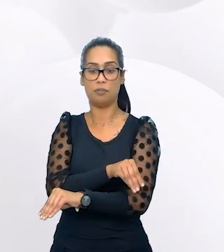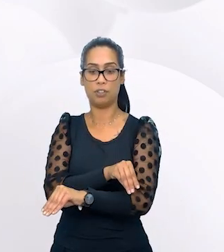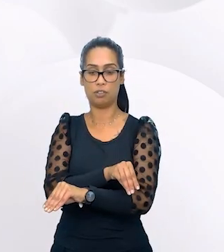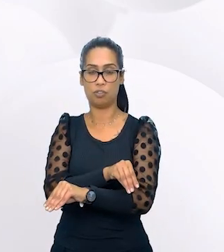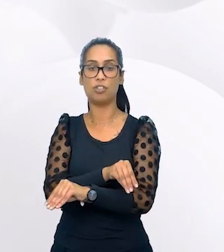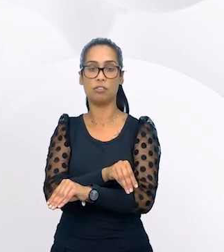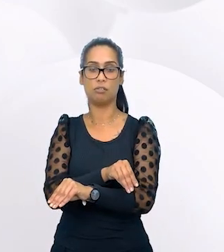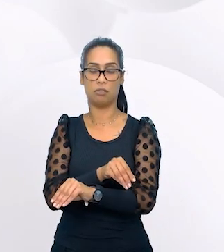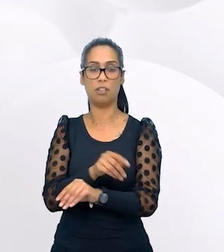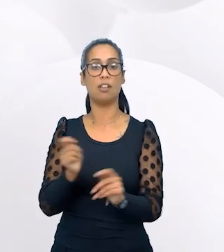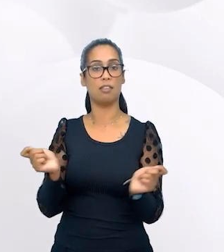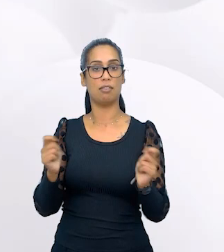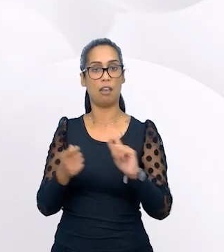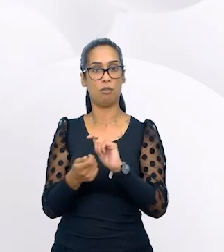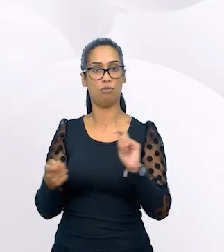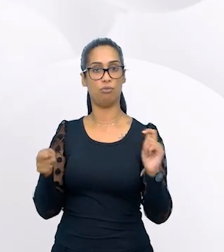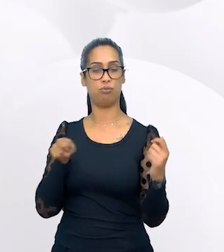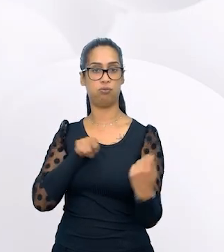tá, professores?